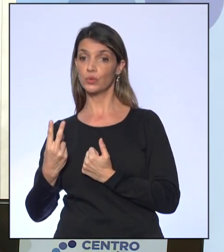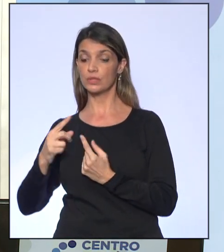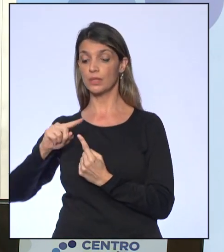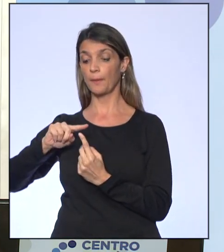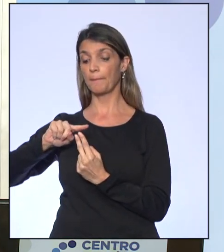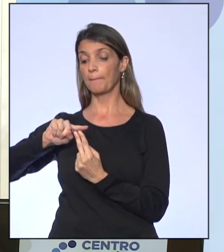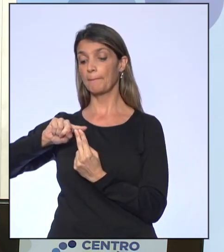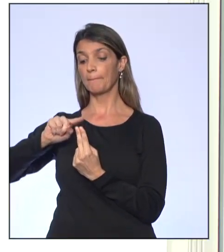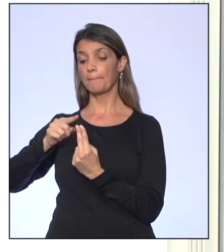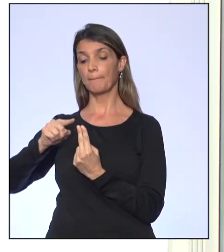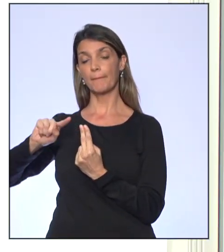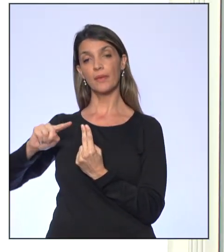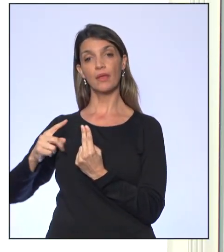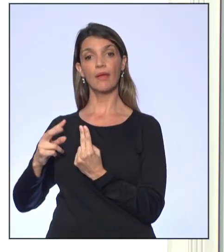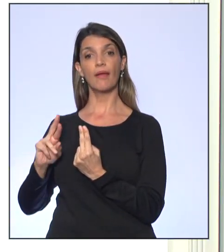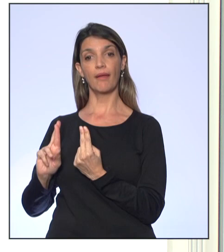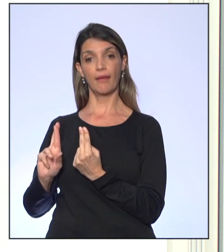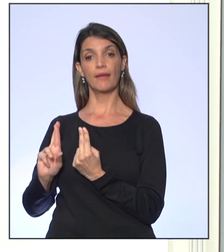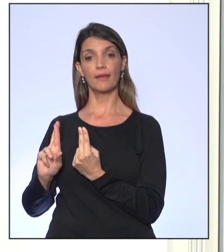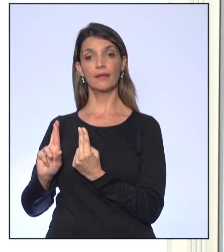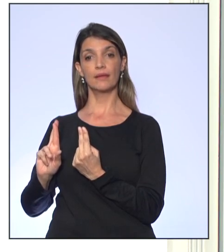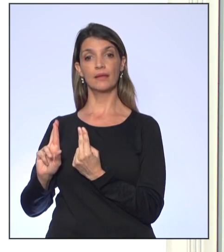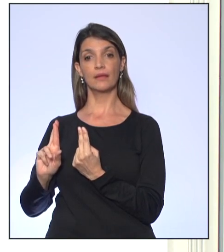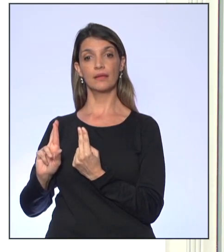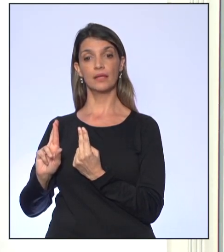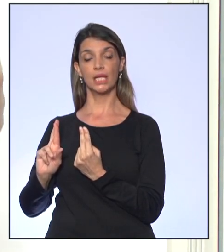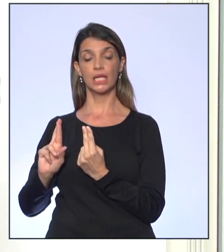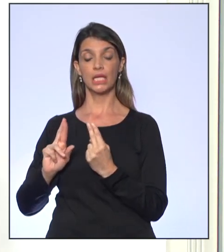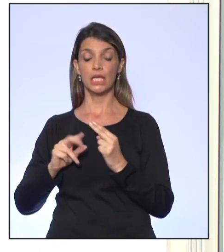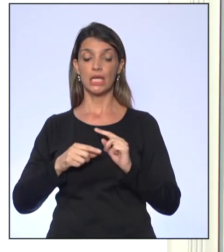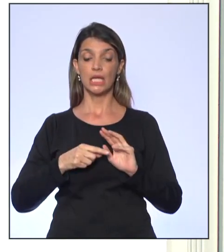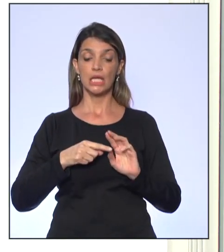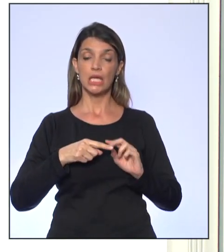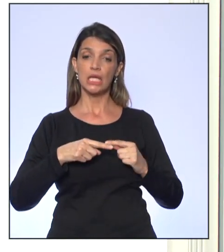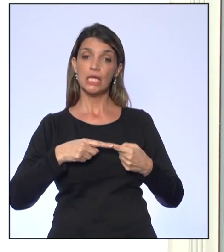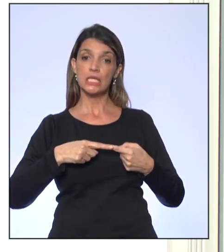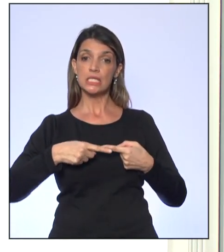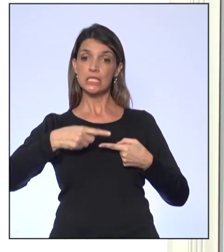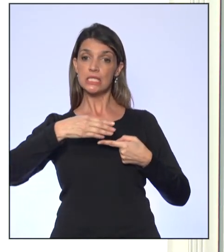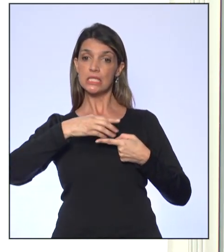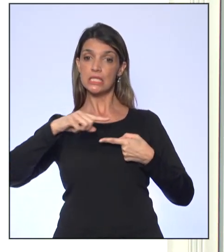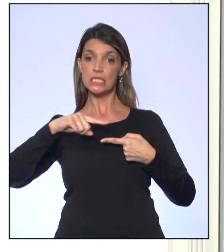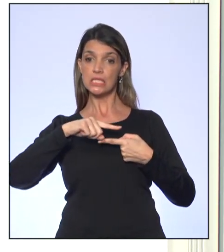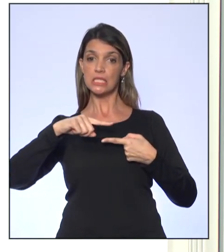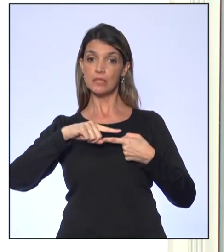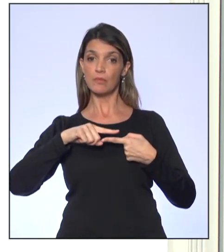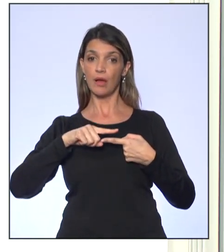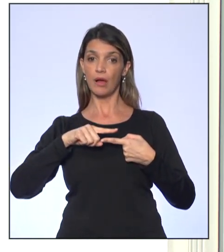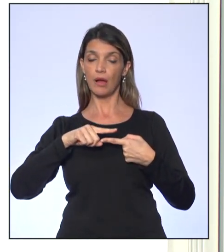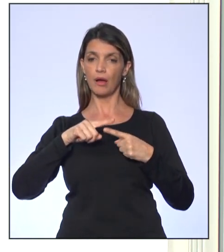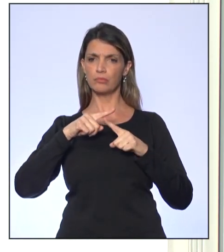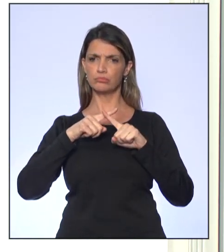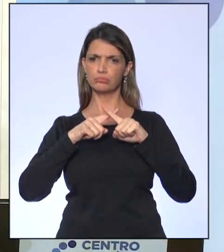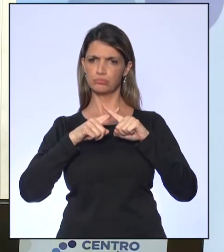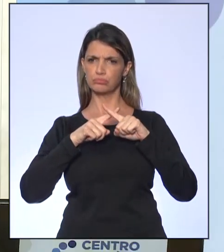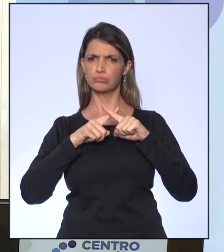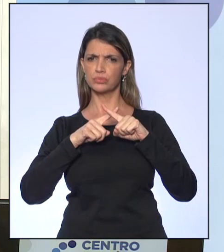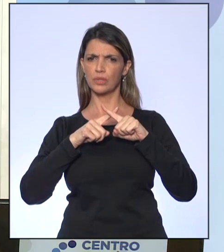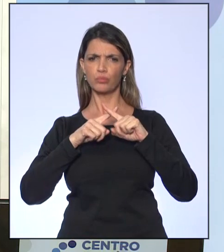2πr. Beleza? Em cima, são todas multiplicações. Se são